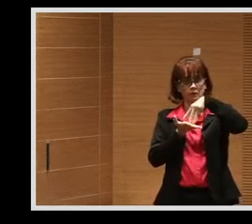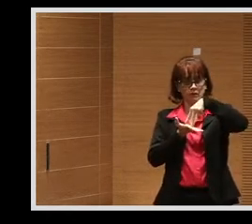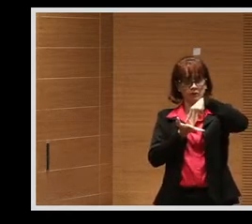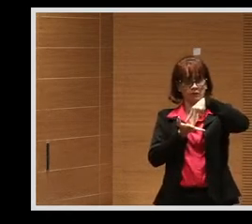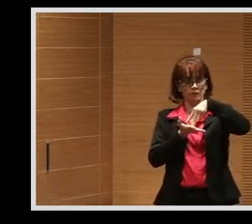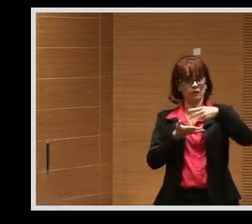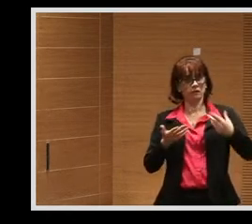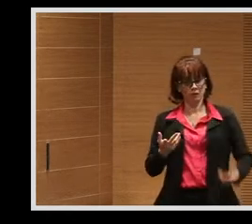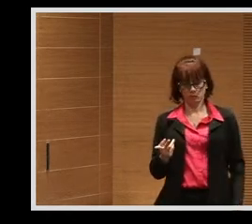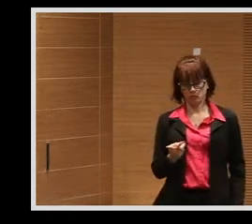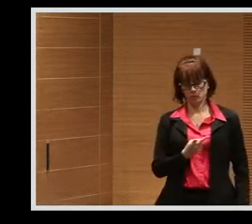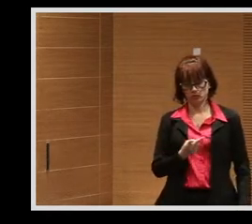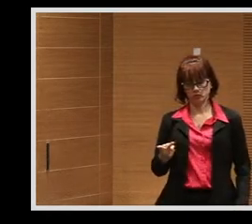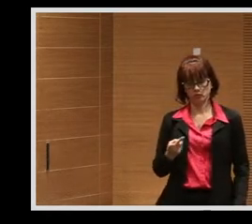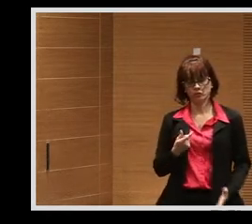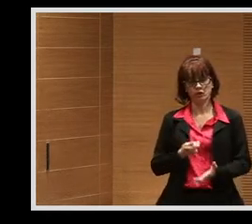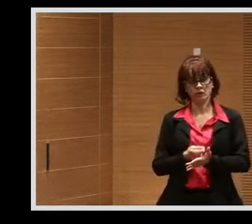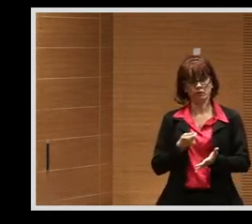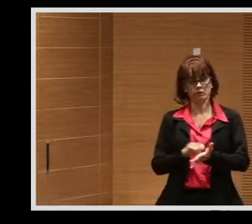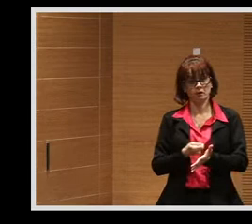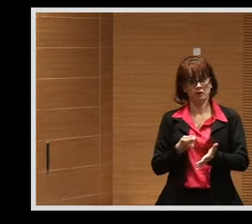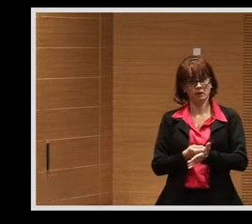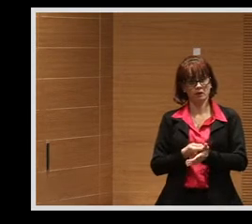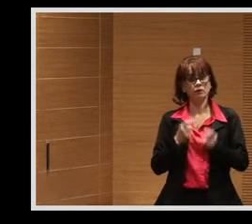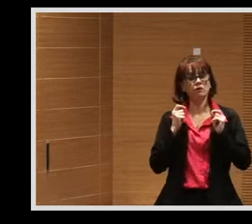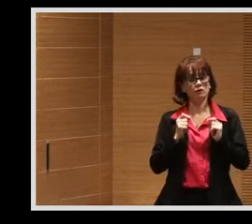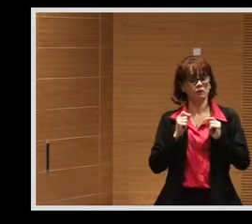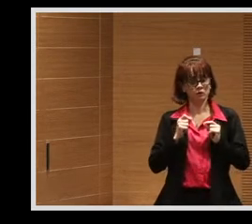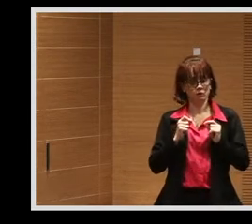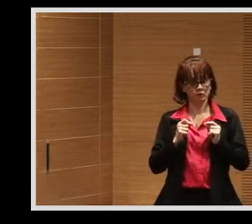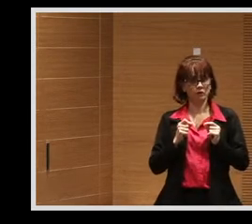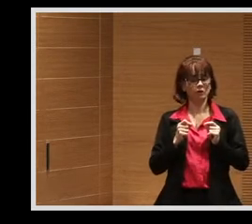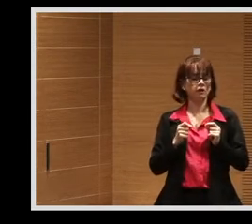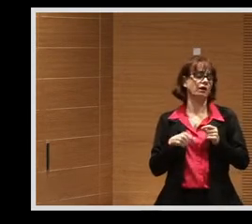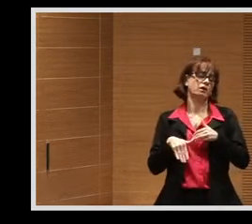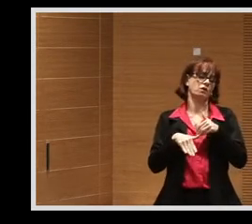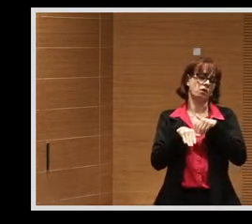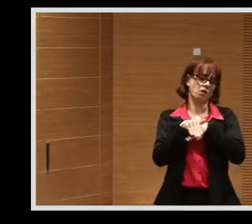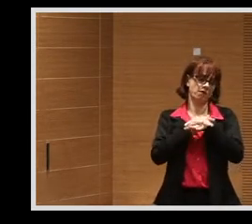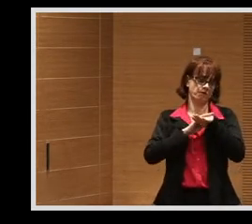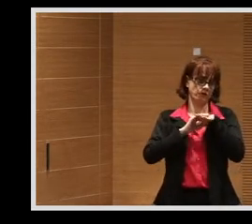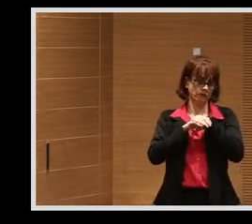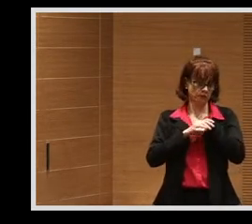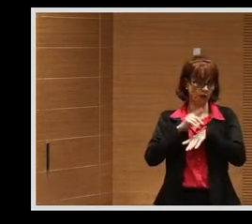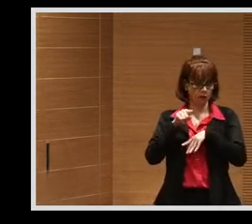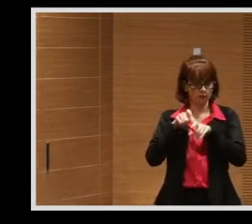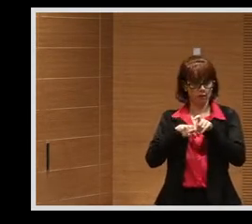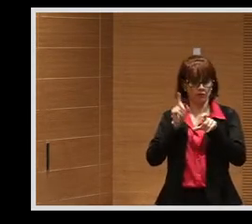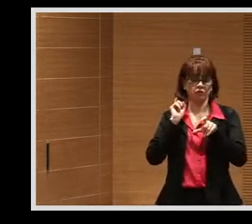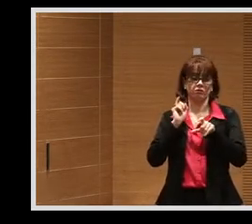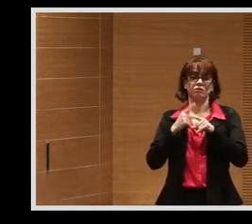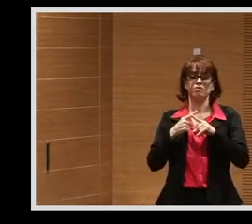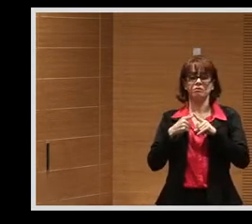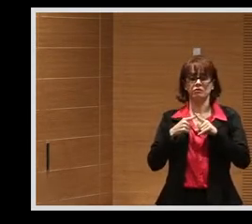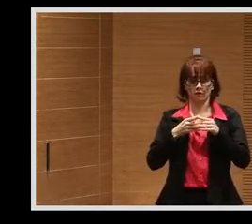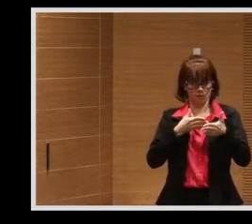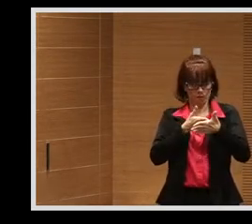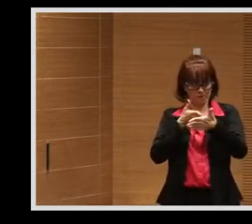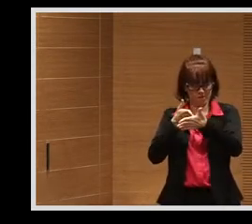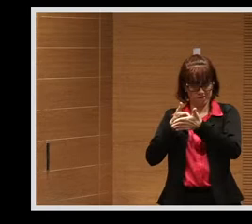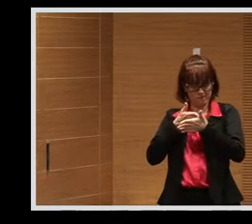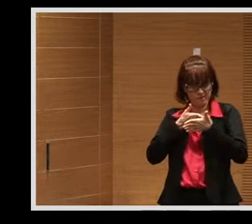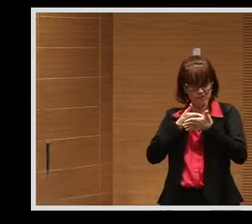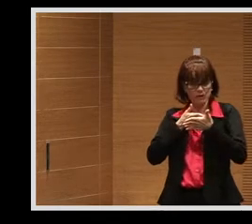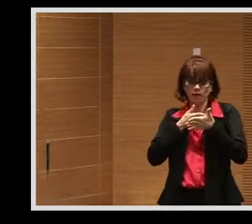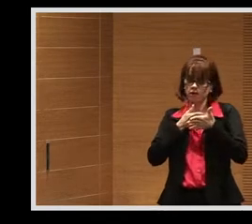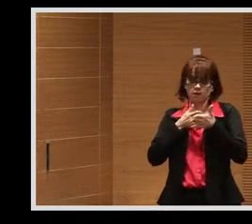são obrigados a revisitar a linguagem. Essa é uma experiência muito interessante de autonomia. A restrição é